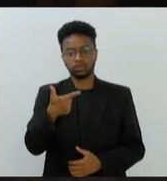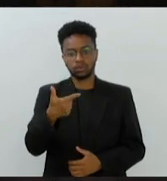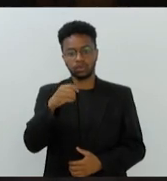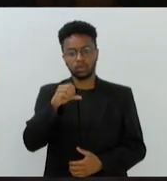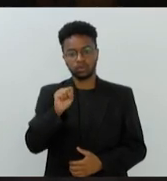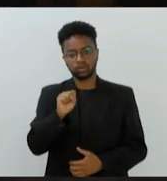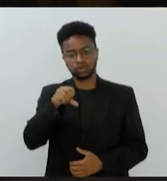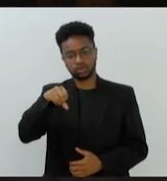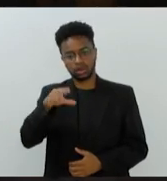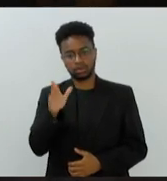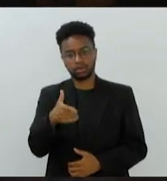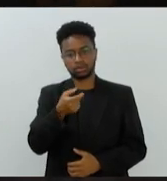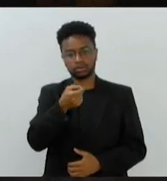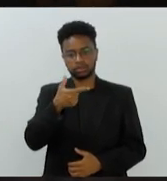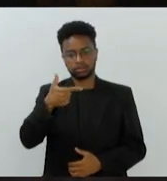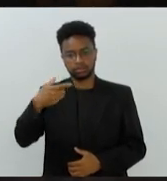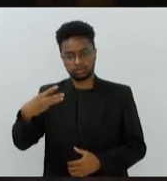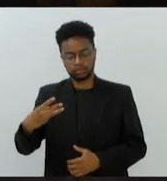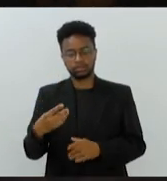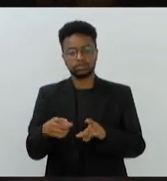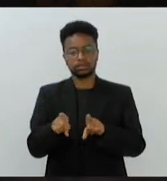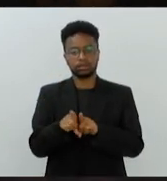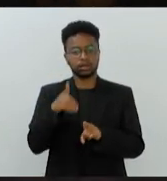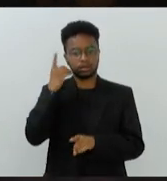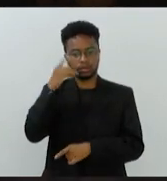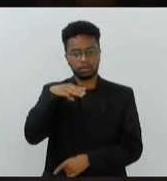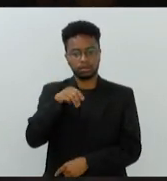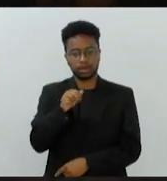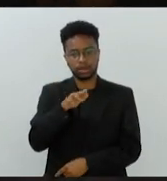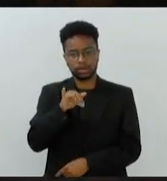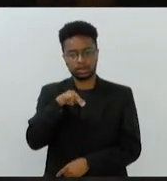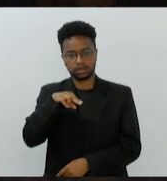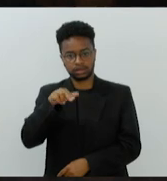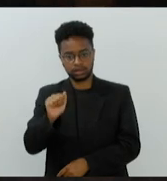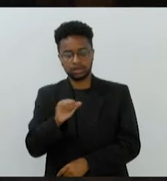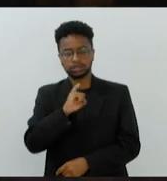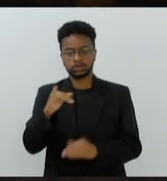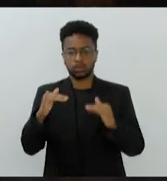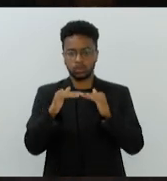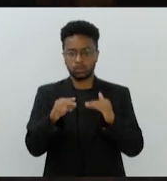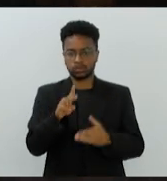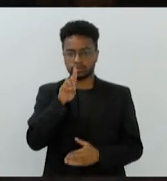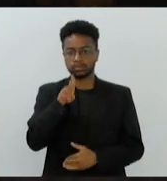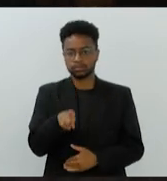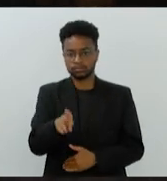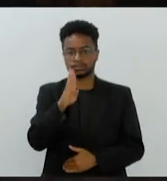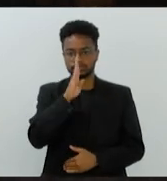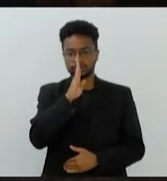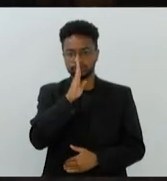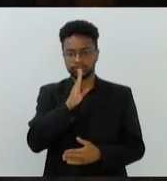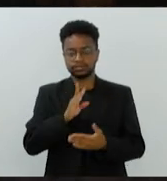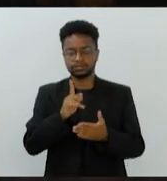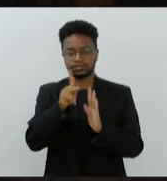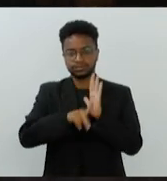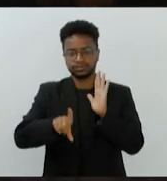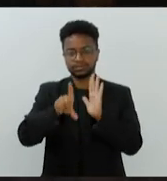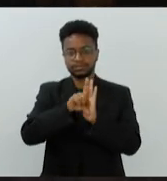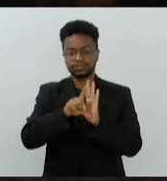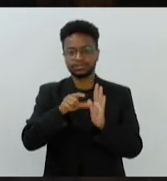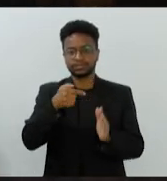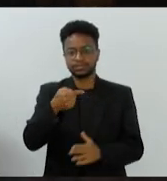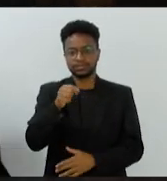1.289, de 23, também da deputada Marina. Os senhores concordam, aprovado. Projeto de lei 781,